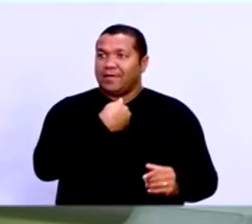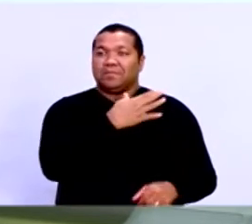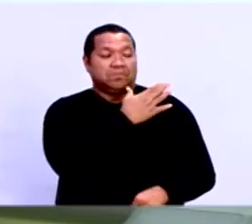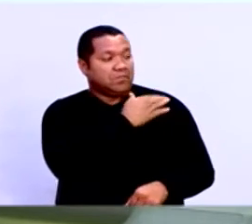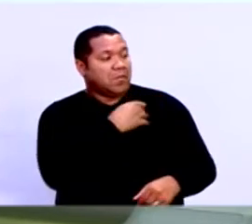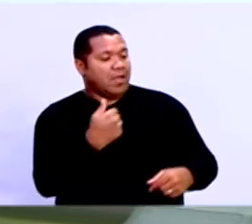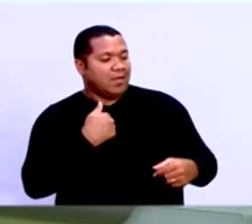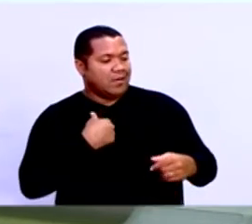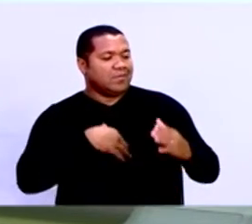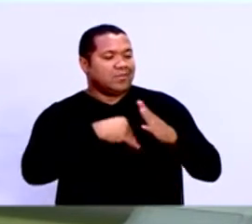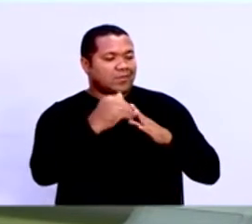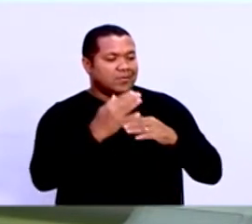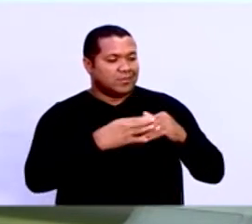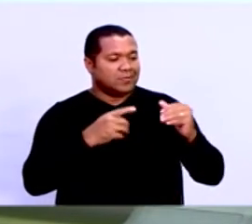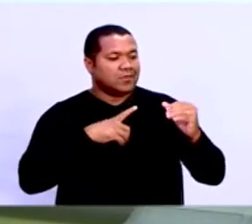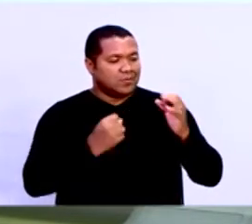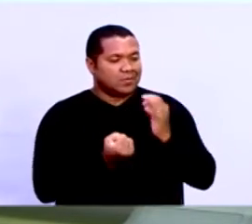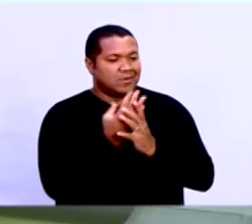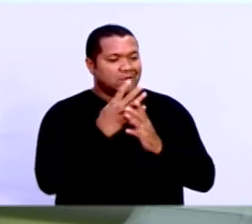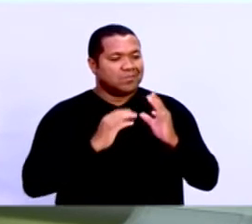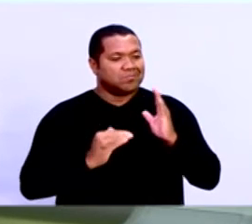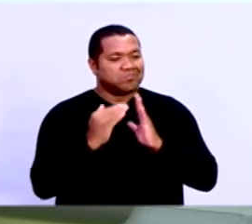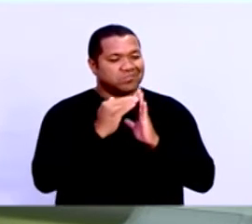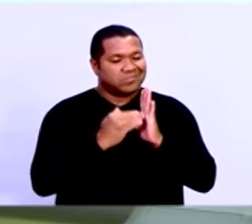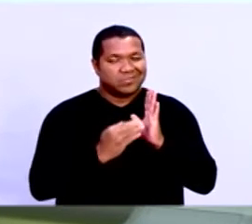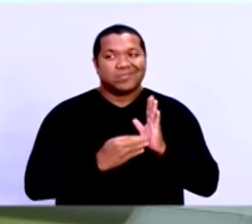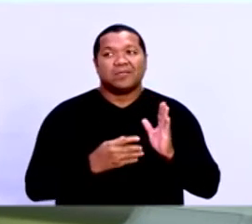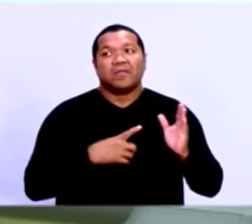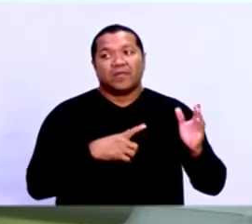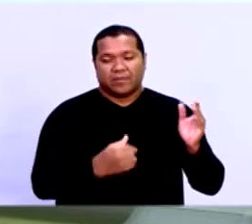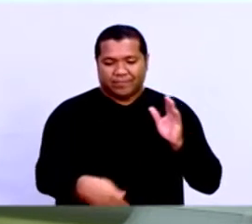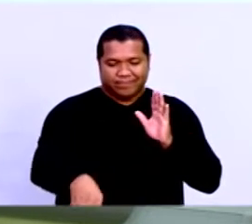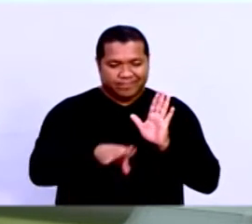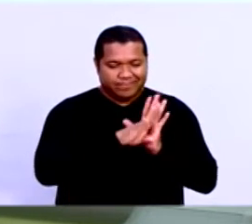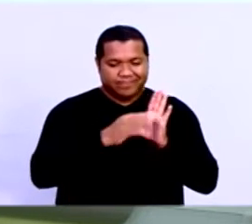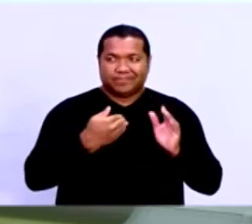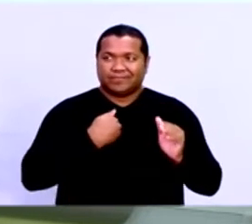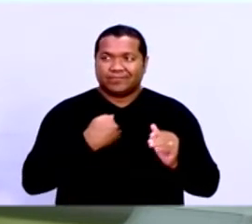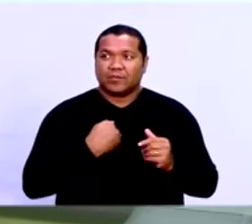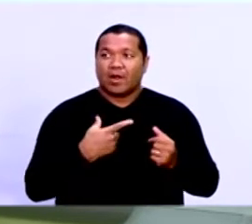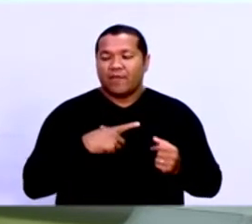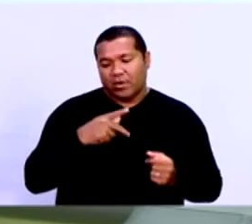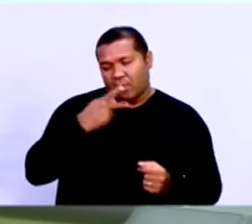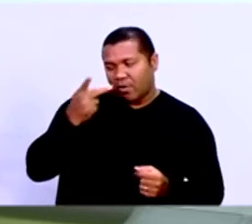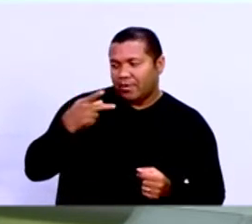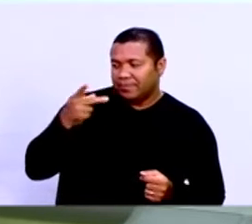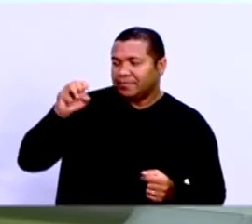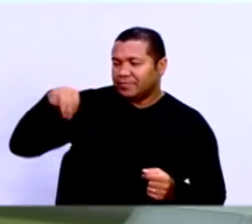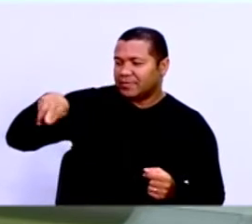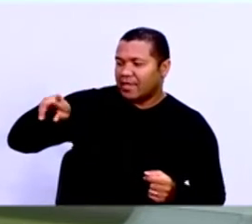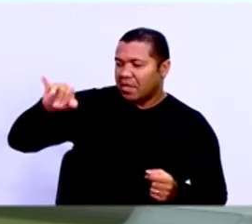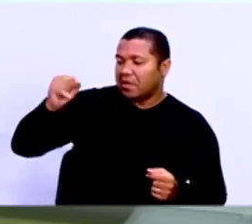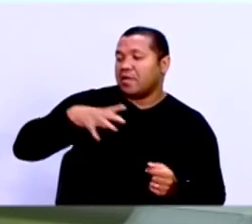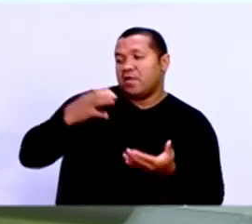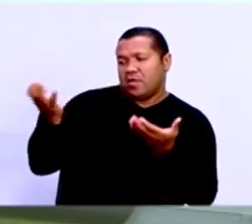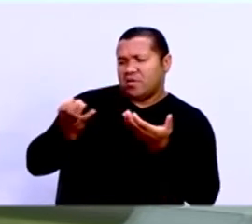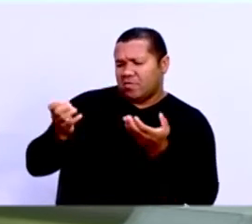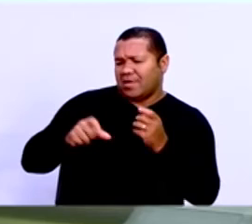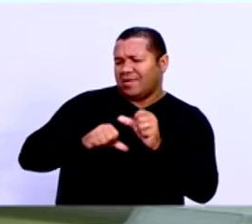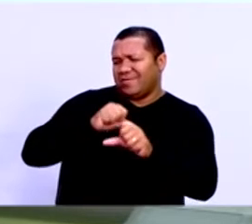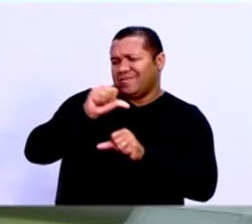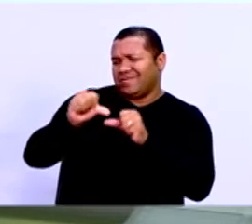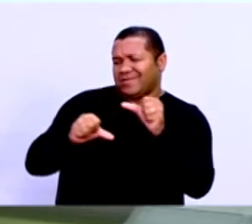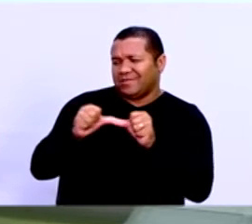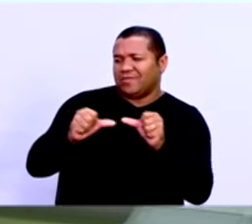analista eu desenvolvedor ele vai chegar pra mim dizer assim ou na era eu tô querendo informatiza a minha